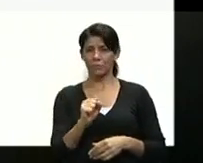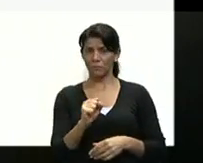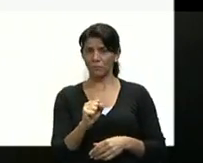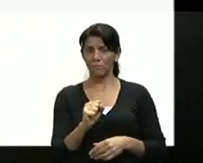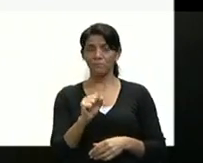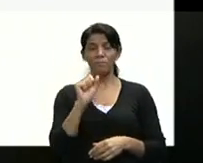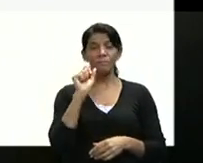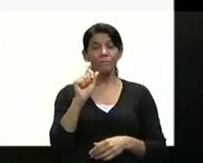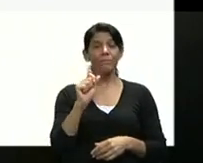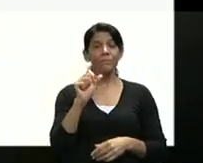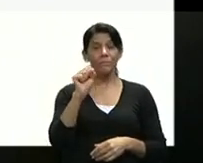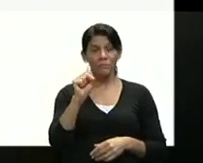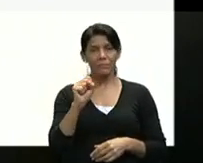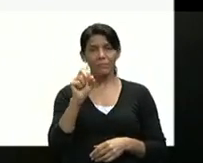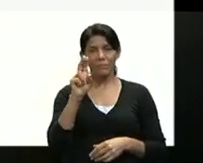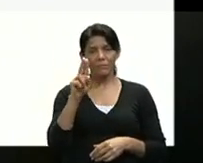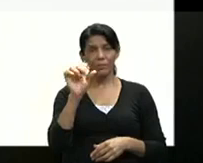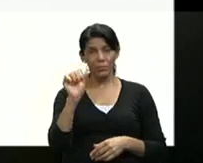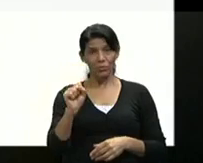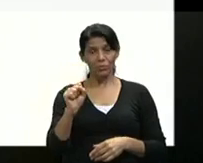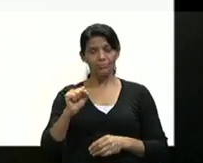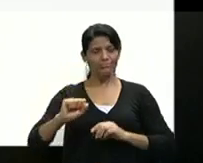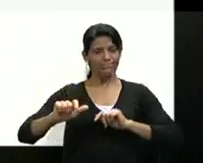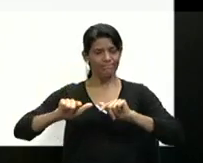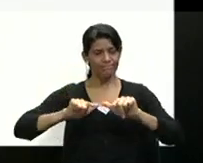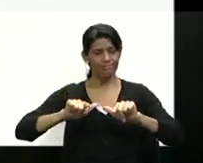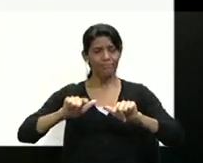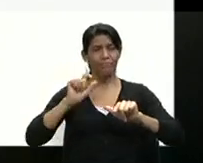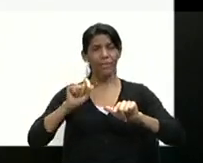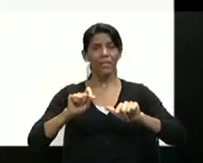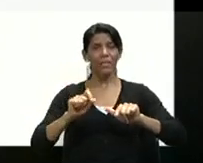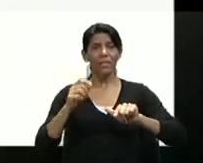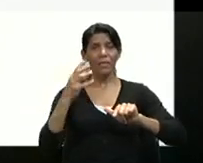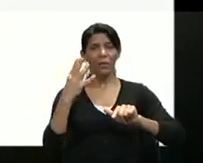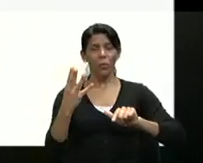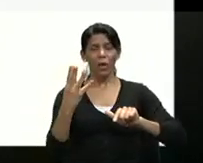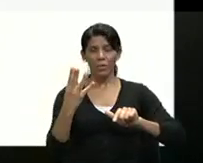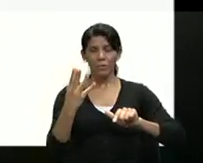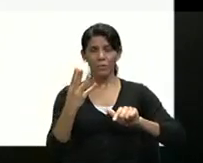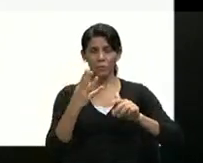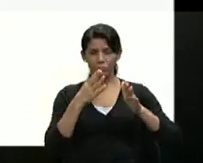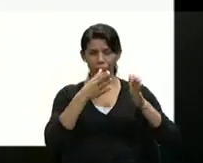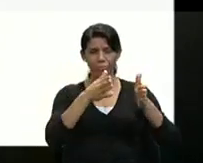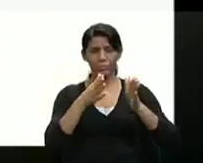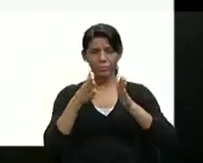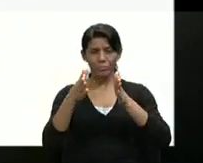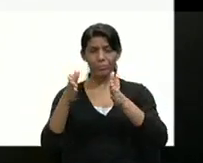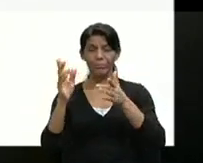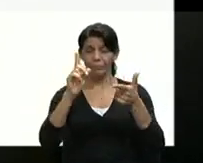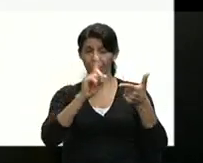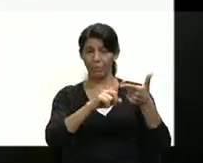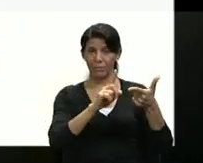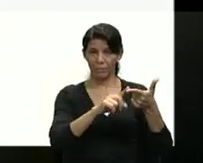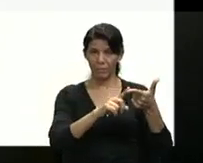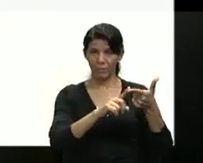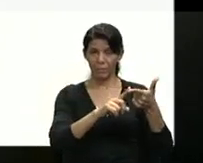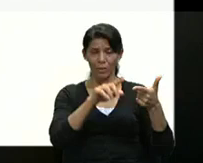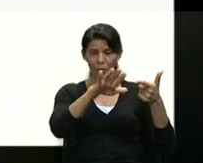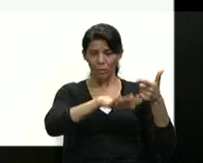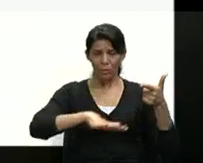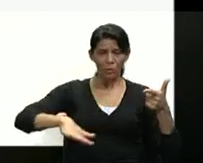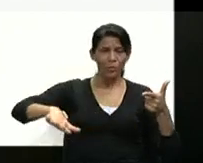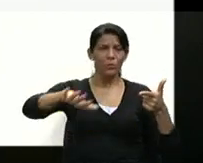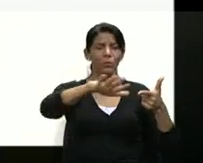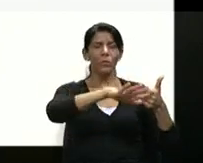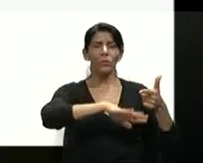Sistema Único de Saúde, ele trabalha em 4 pilares. O primeiro, que é o da